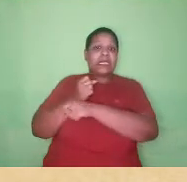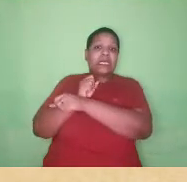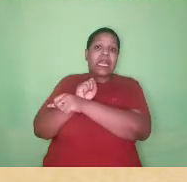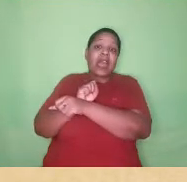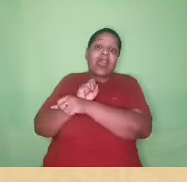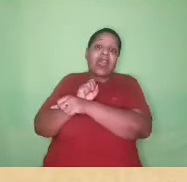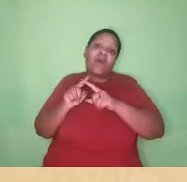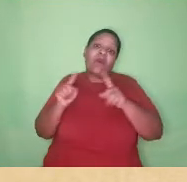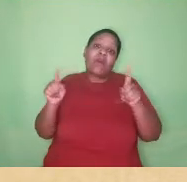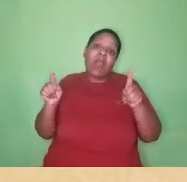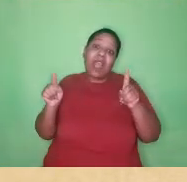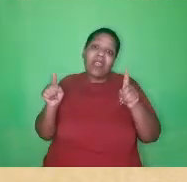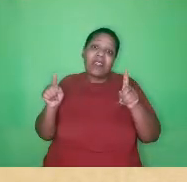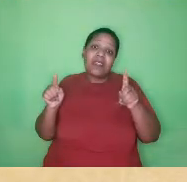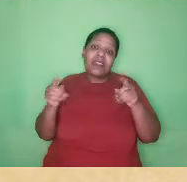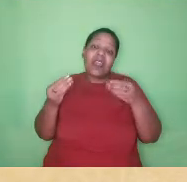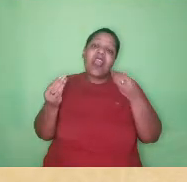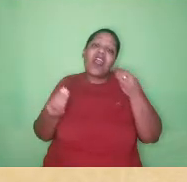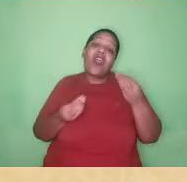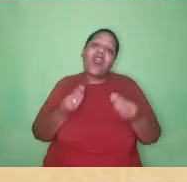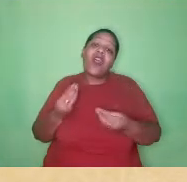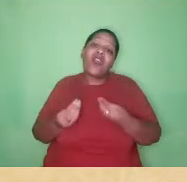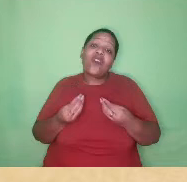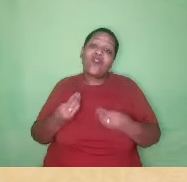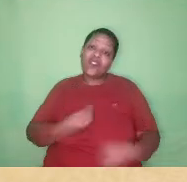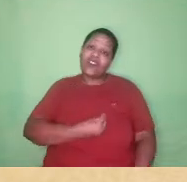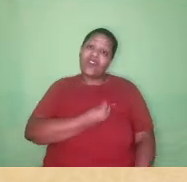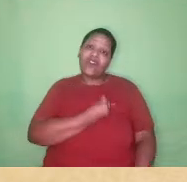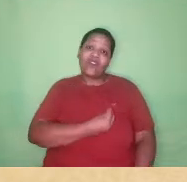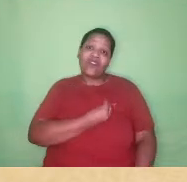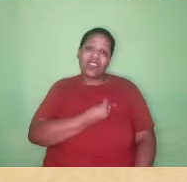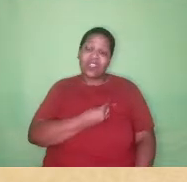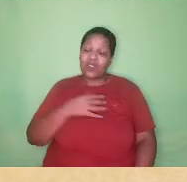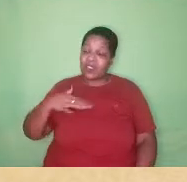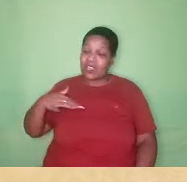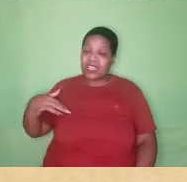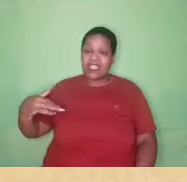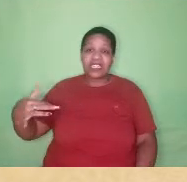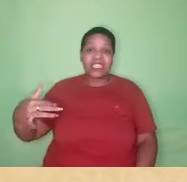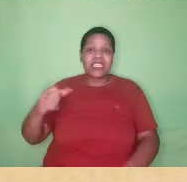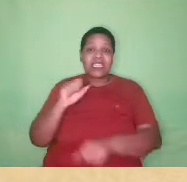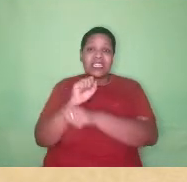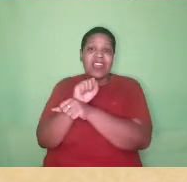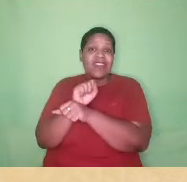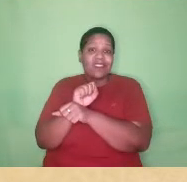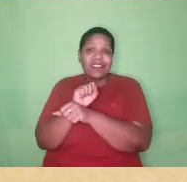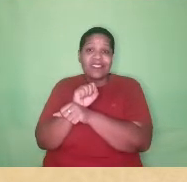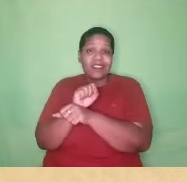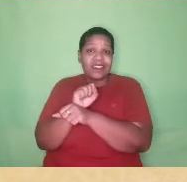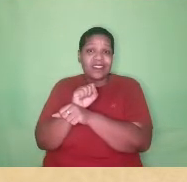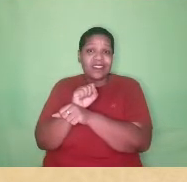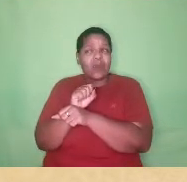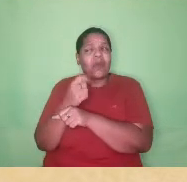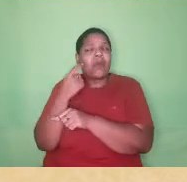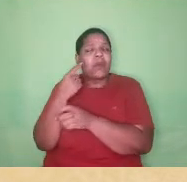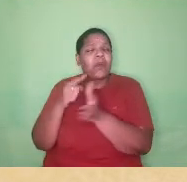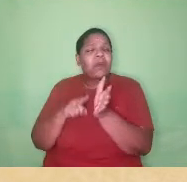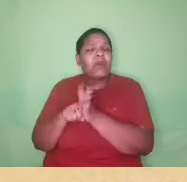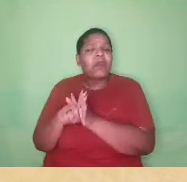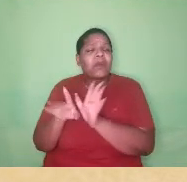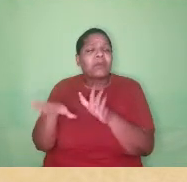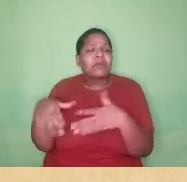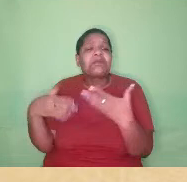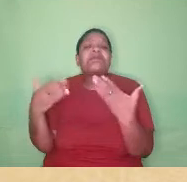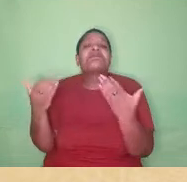isso é importante, viveu numa sociedade cercada de escravidão. Nós poderíamos até perguntar quais teriam sido